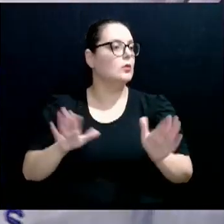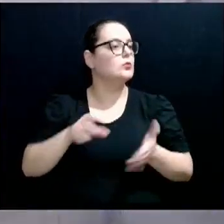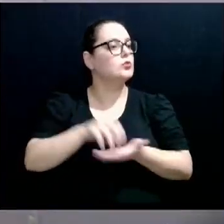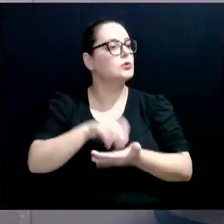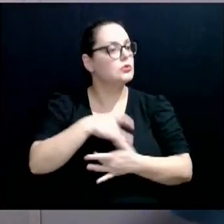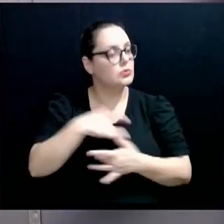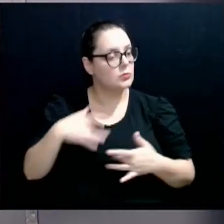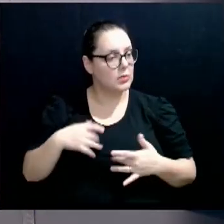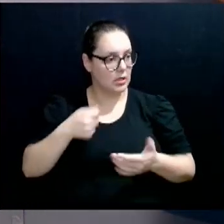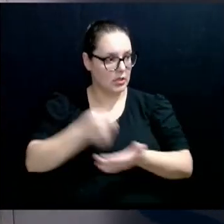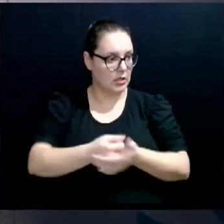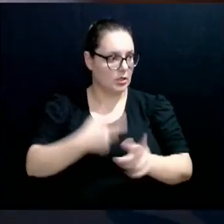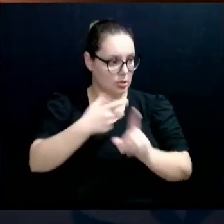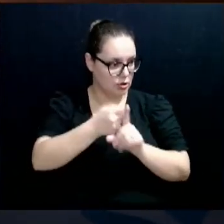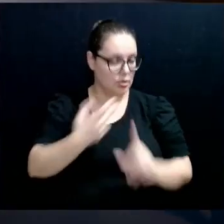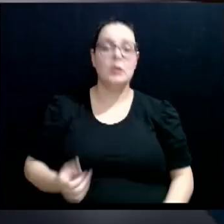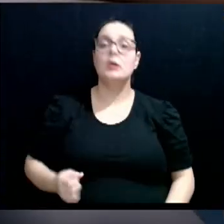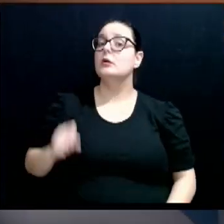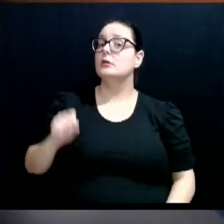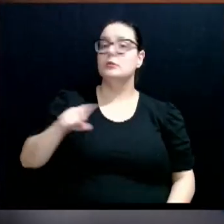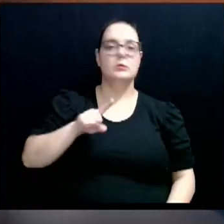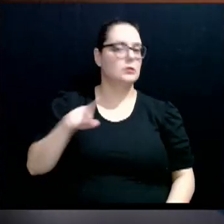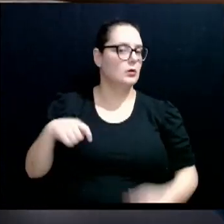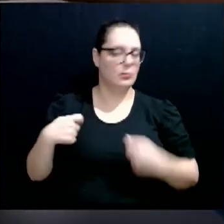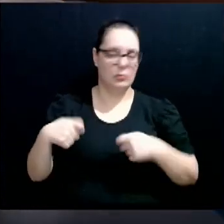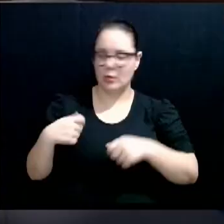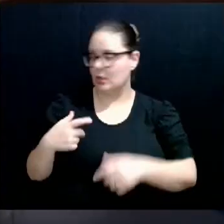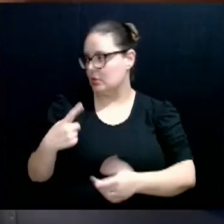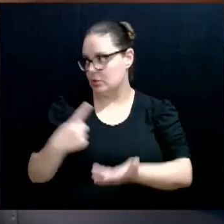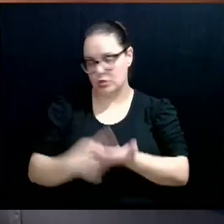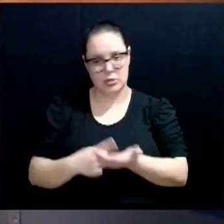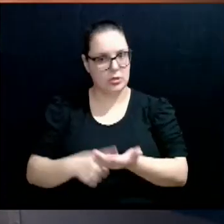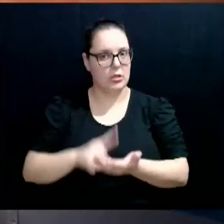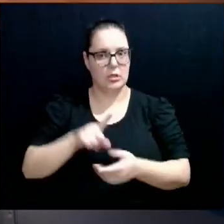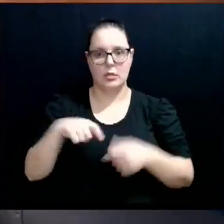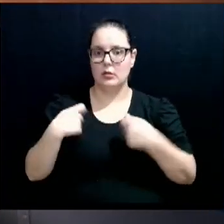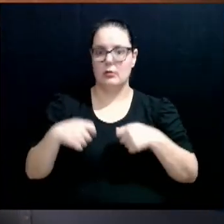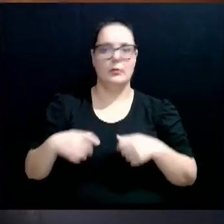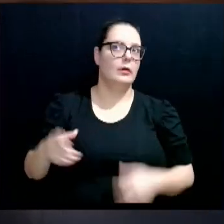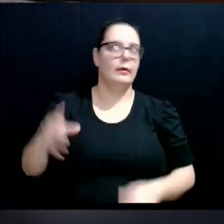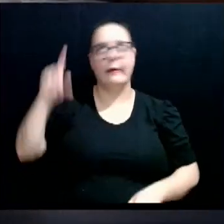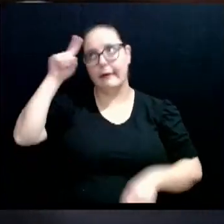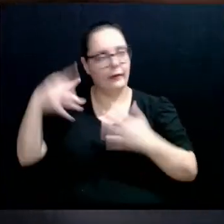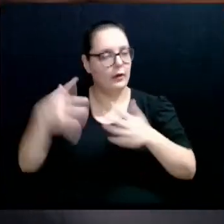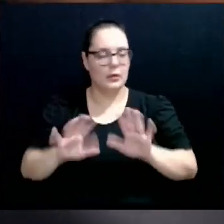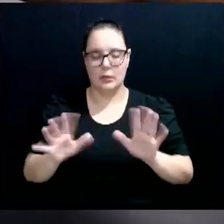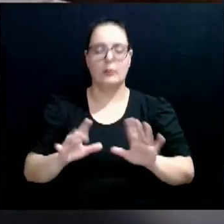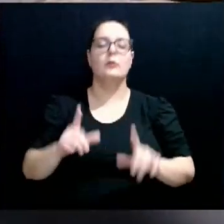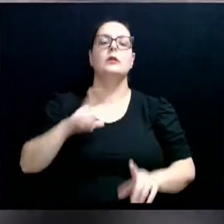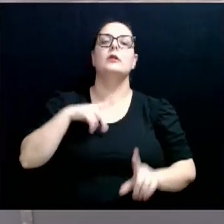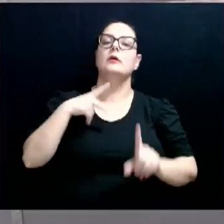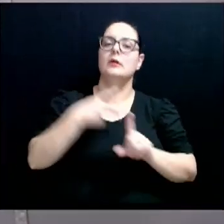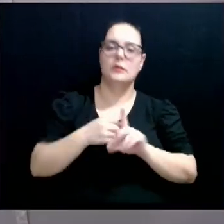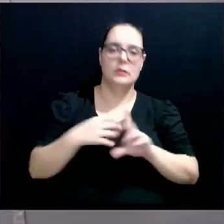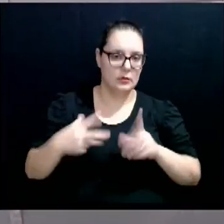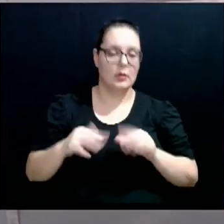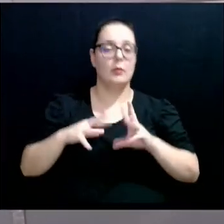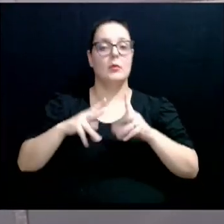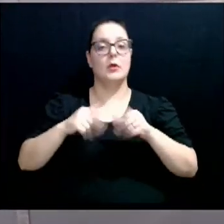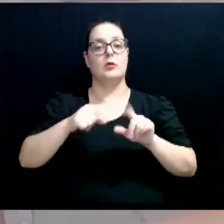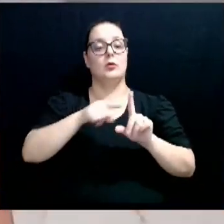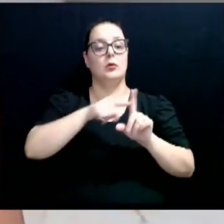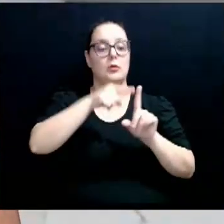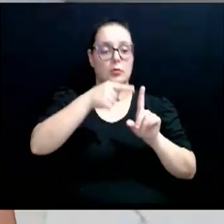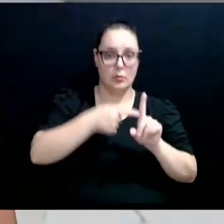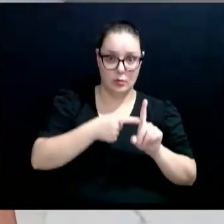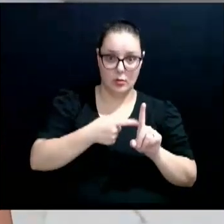vacina? Isso mesmo, não precisa de agendamento, não precisa de correria, tem vacina para todo mundo. Então, para todas as gestantes aí já contempladas,